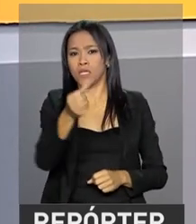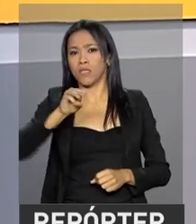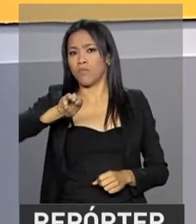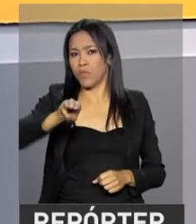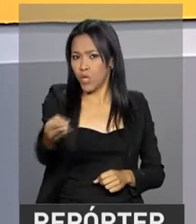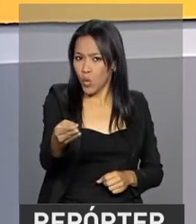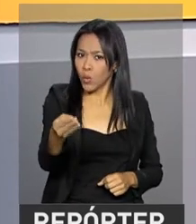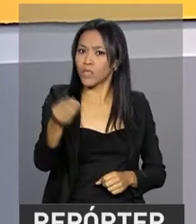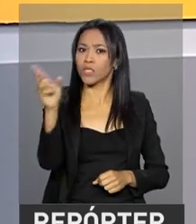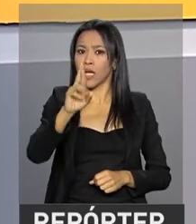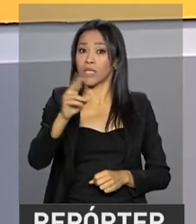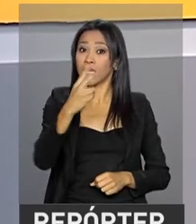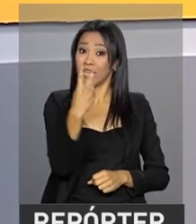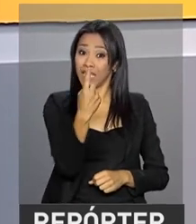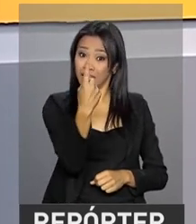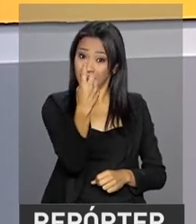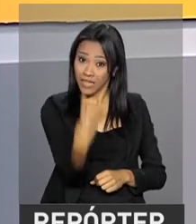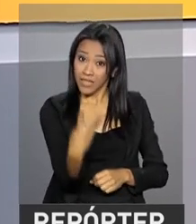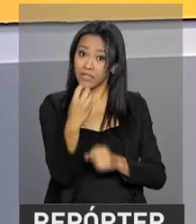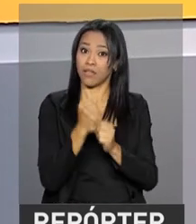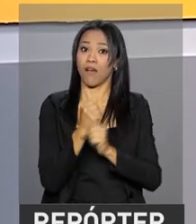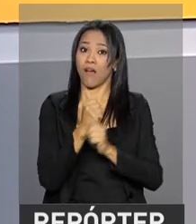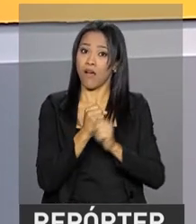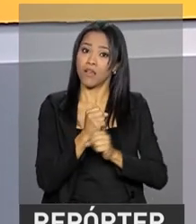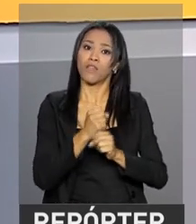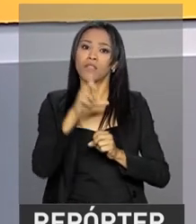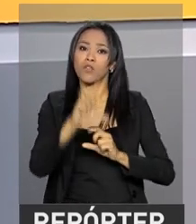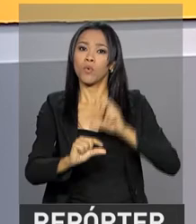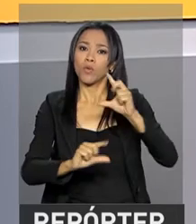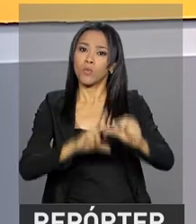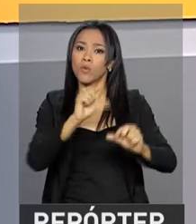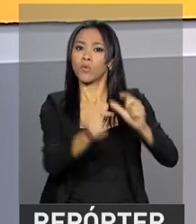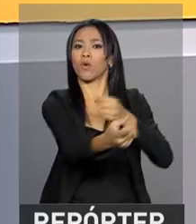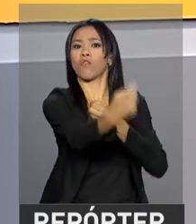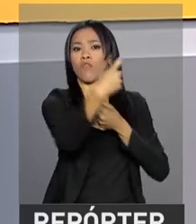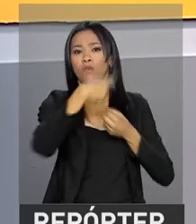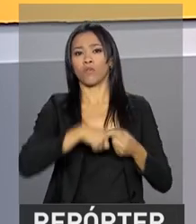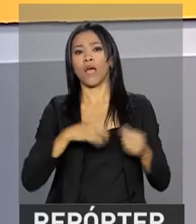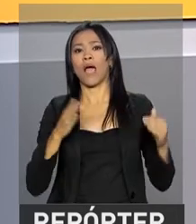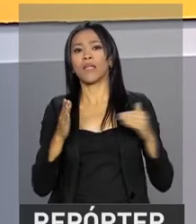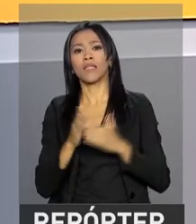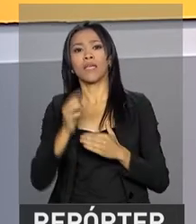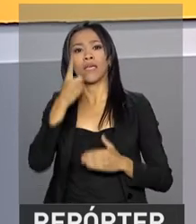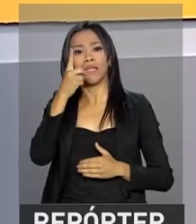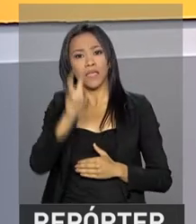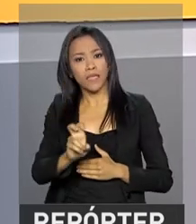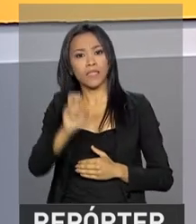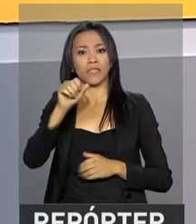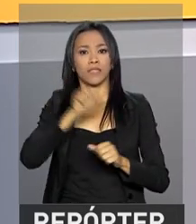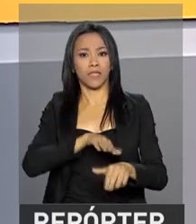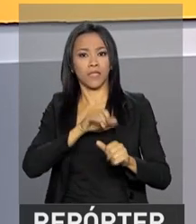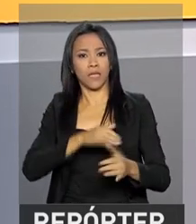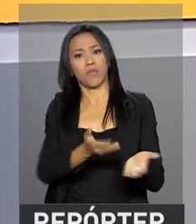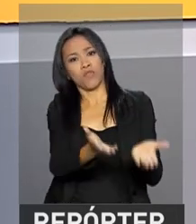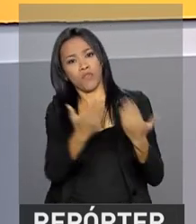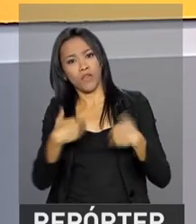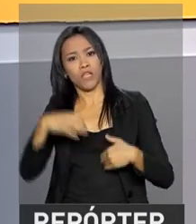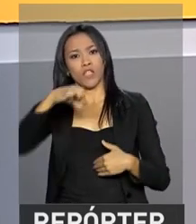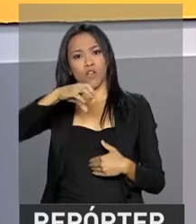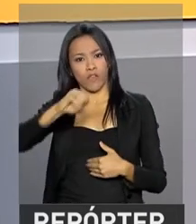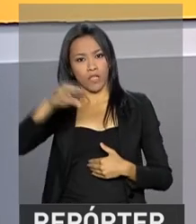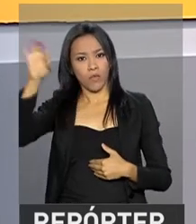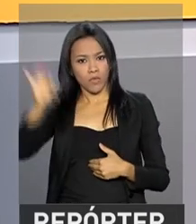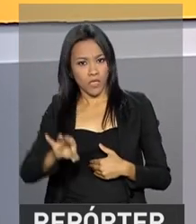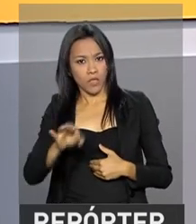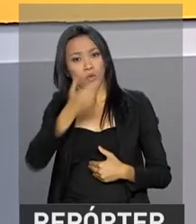13 anos a desmobilização será gradual até 15 de setembro saem cerca de 90% do efetivo os